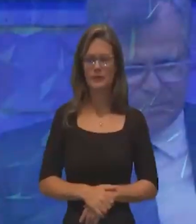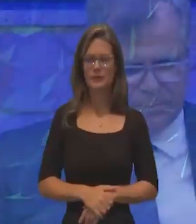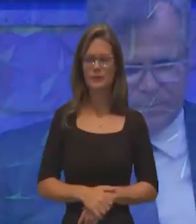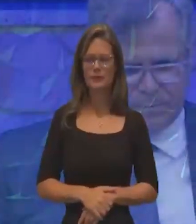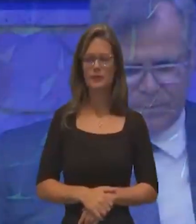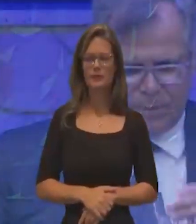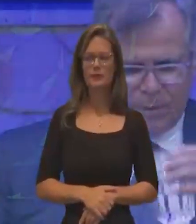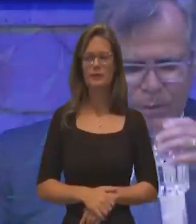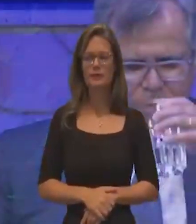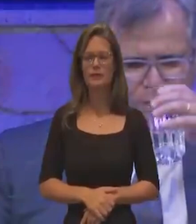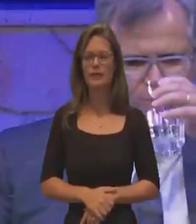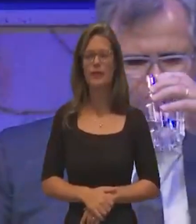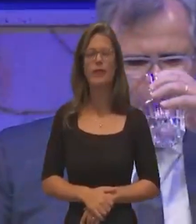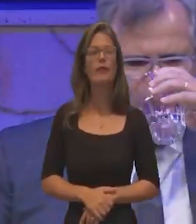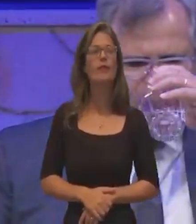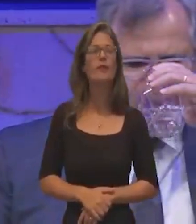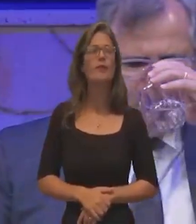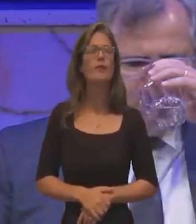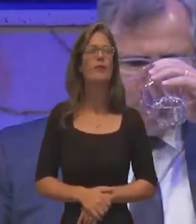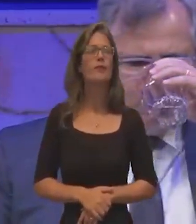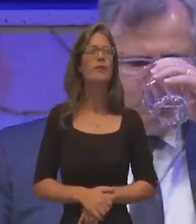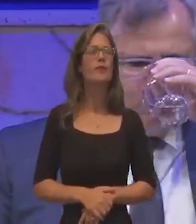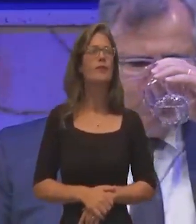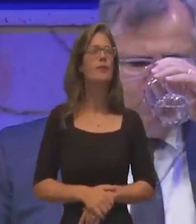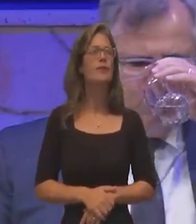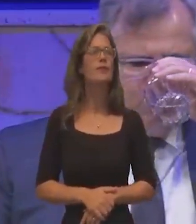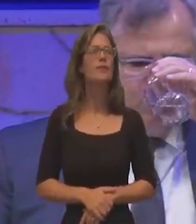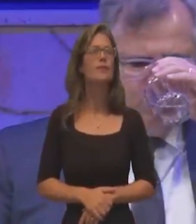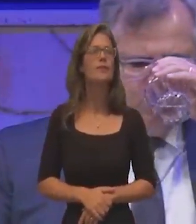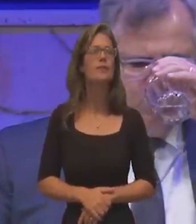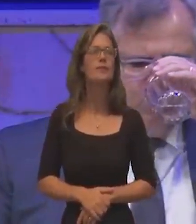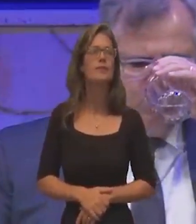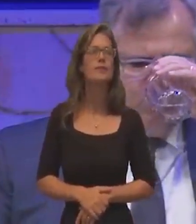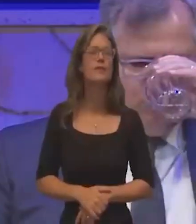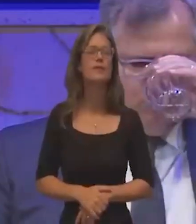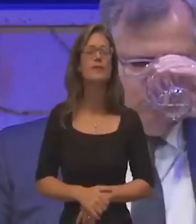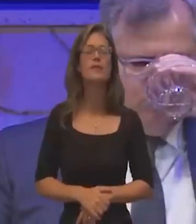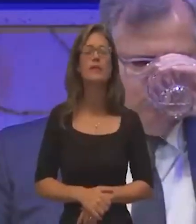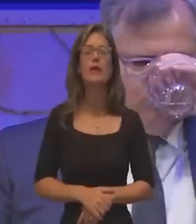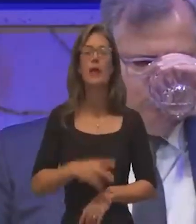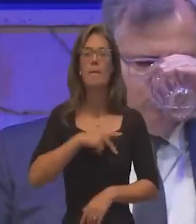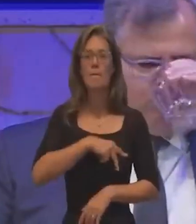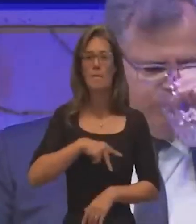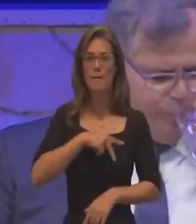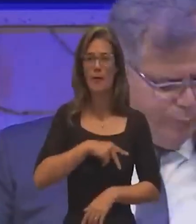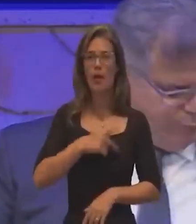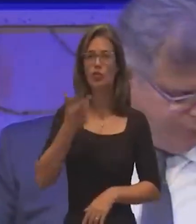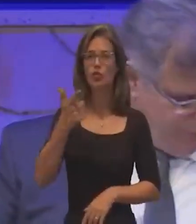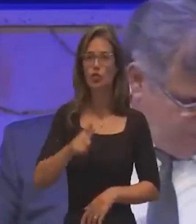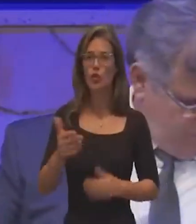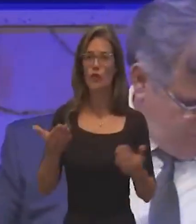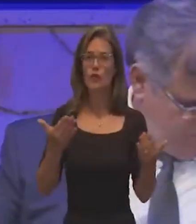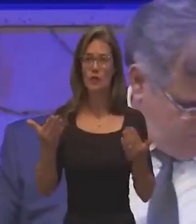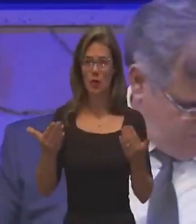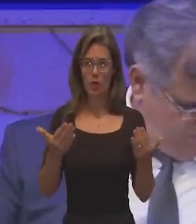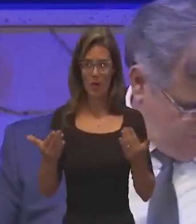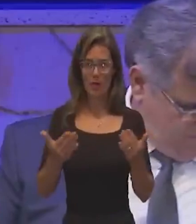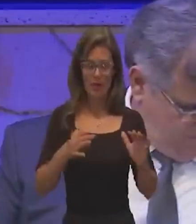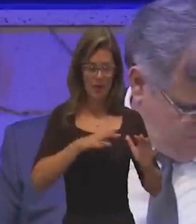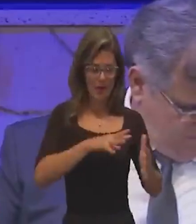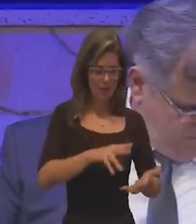Mais uma vez o apóstolo Paulo fazendo distinção entre o reino invisível e o reino visível no qual nós vivemos.